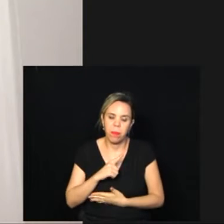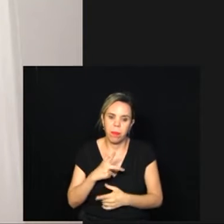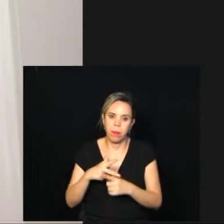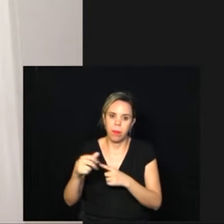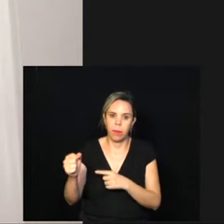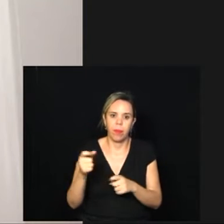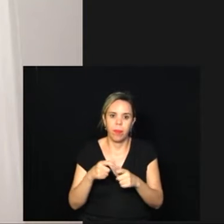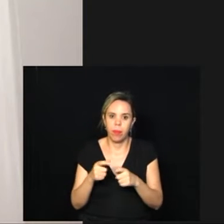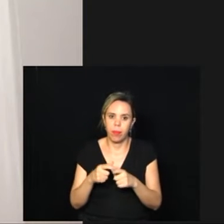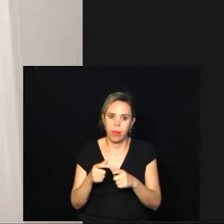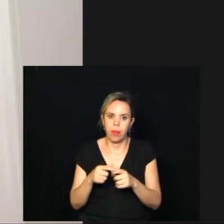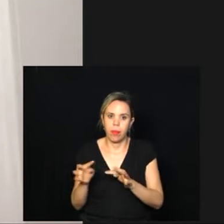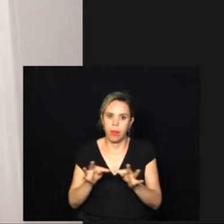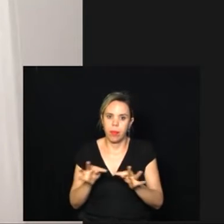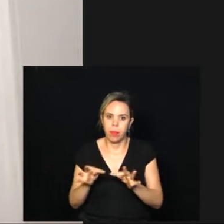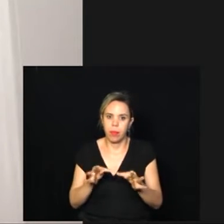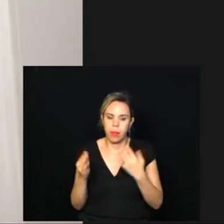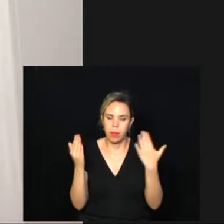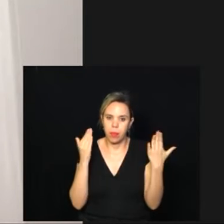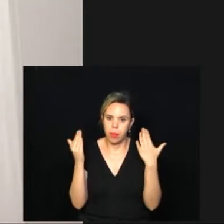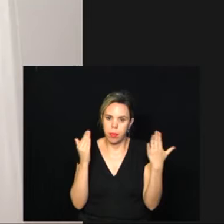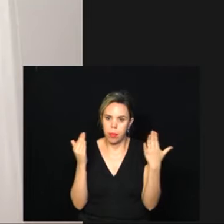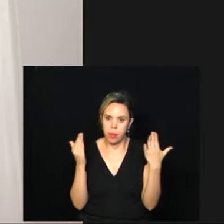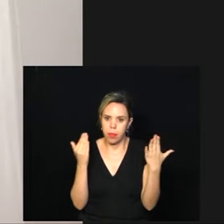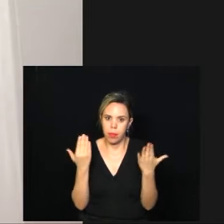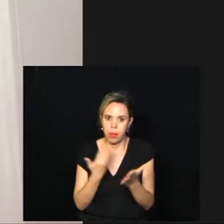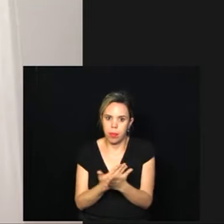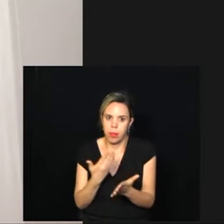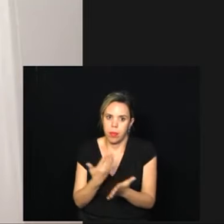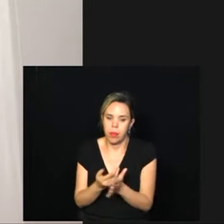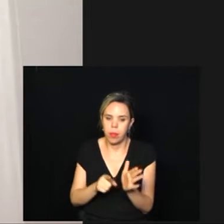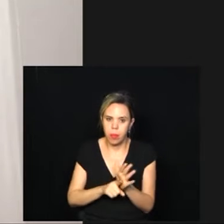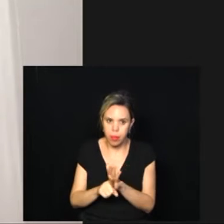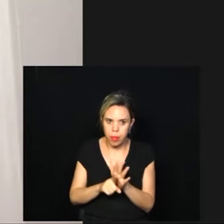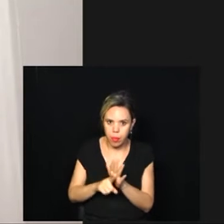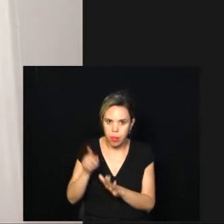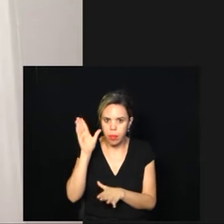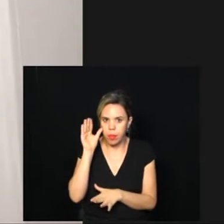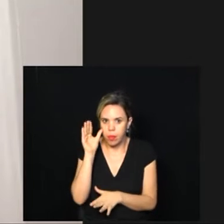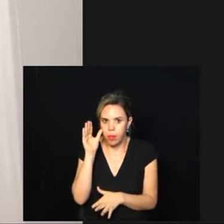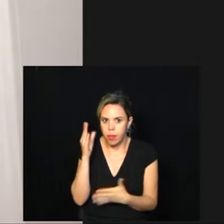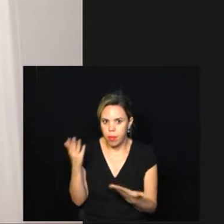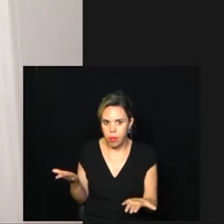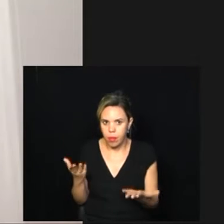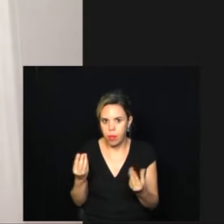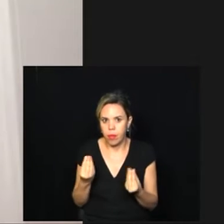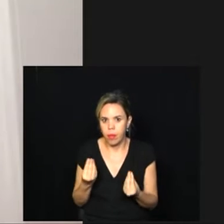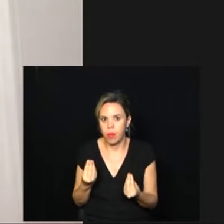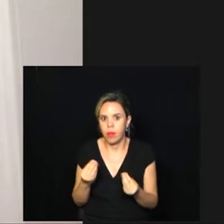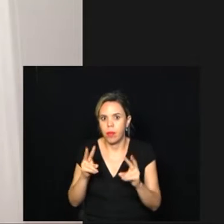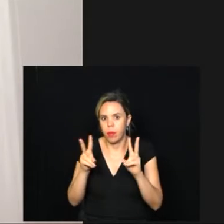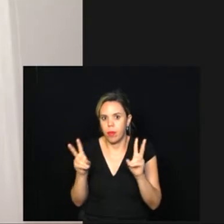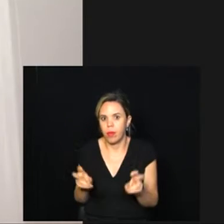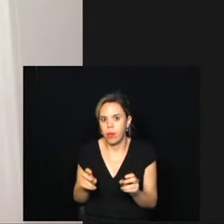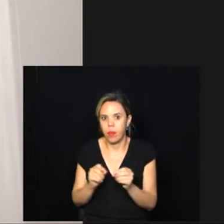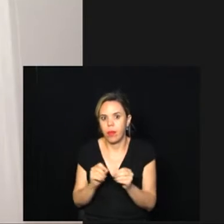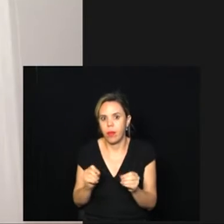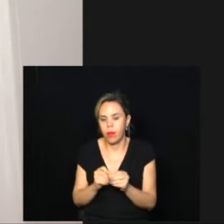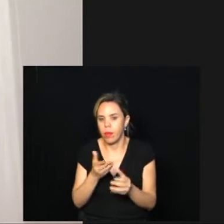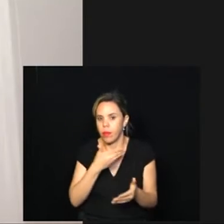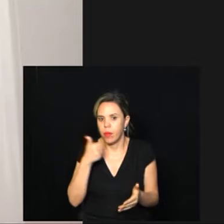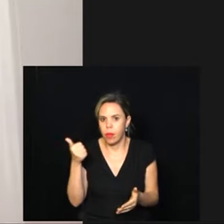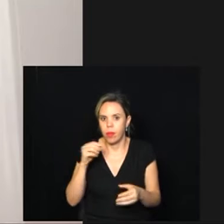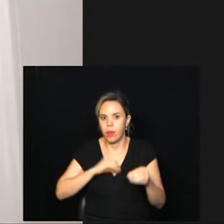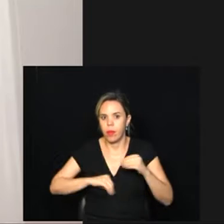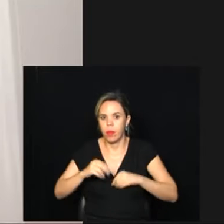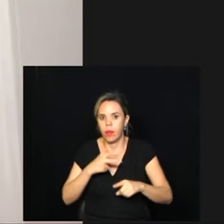suporte médico, terapia e pude estudar, né? Eu sempre fui muito curiosa, então eu estudei bastante sobre o que fazer para melhorar a